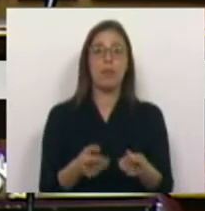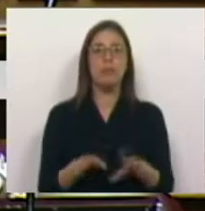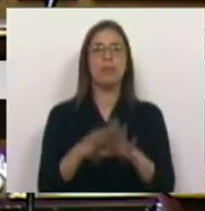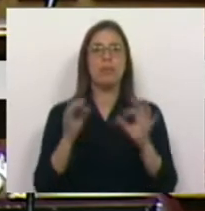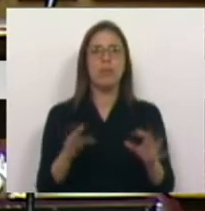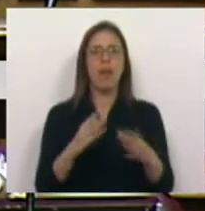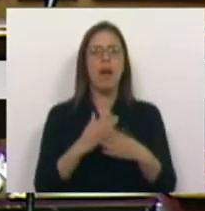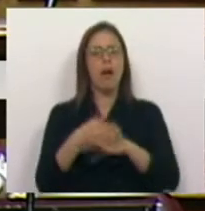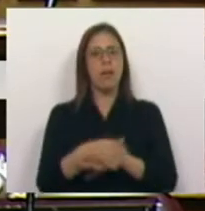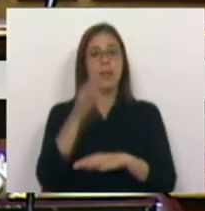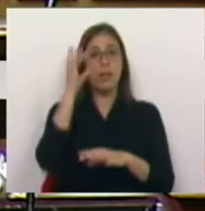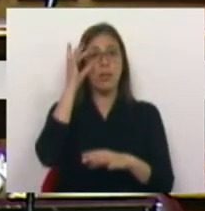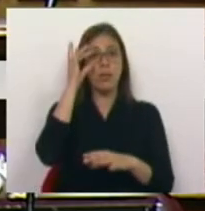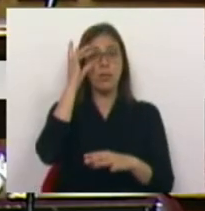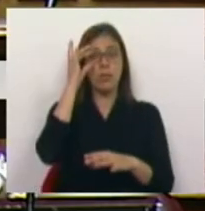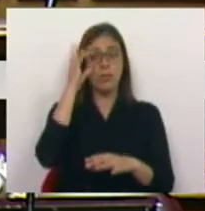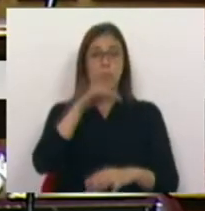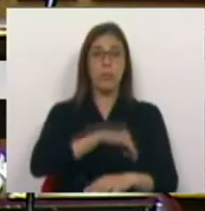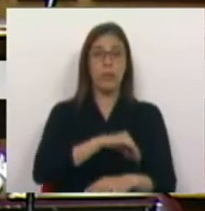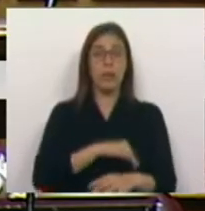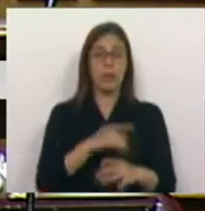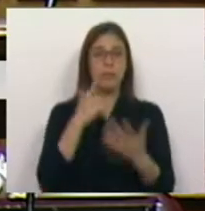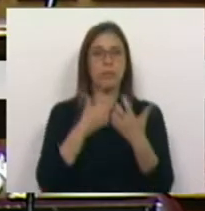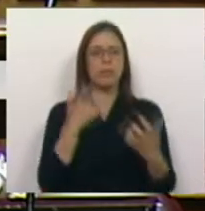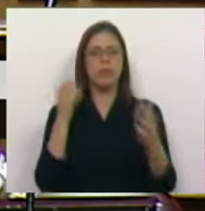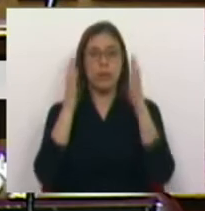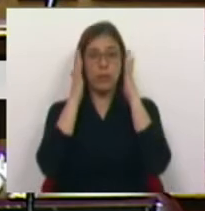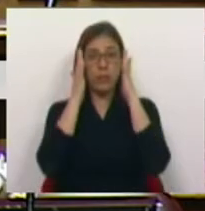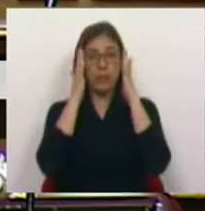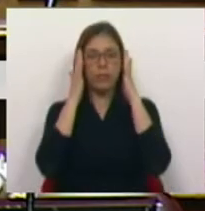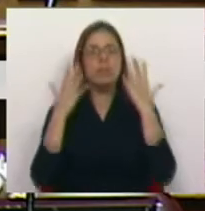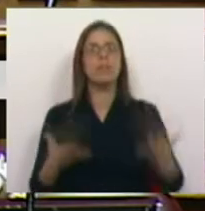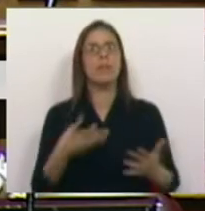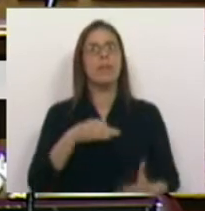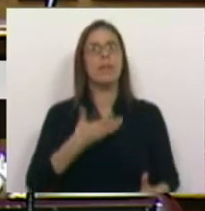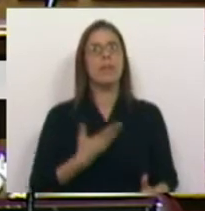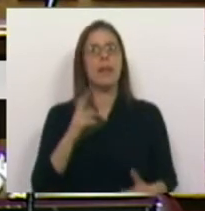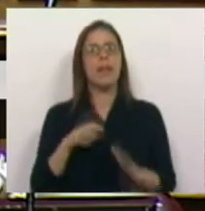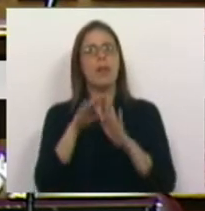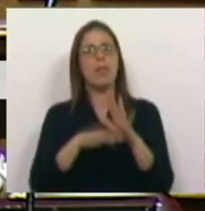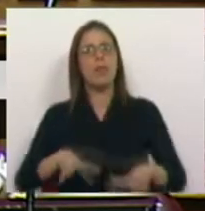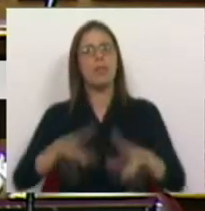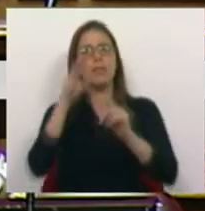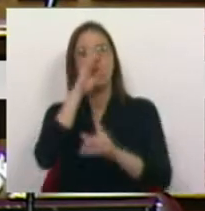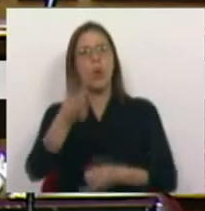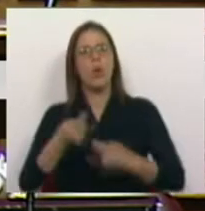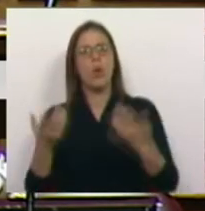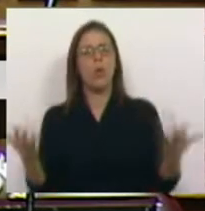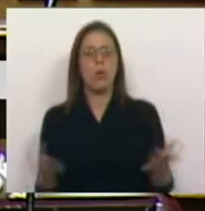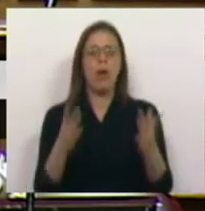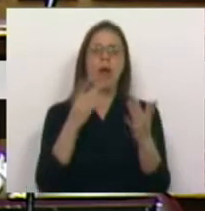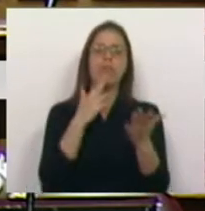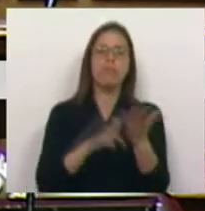como também no acesso ao rendimento, acentuaram-se no atual PDR, no atual Programa de Desenvolvimento Rural,